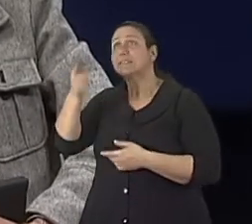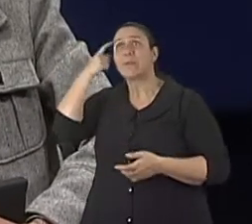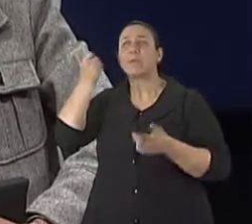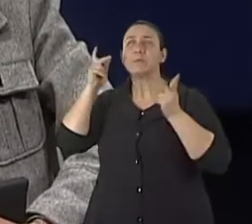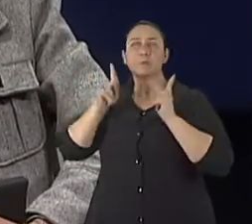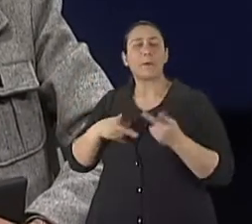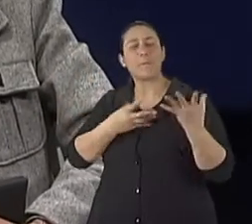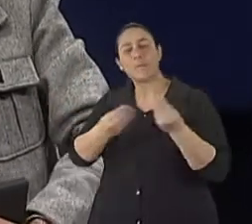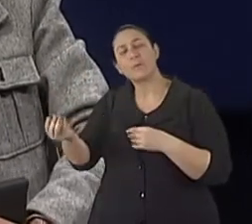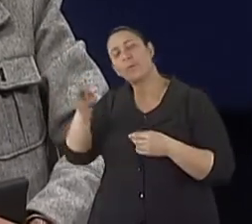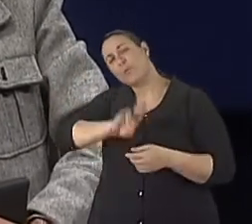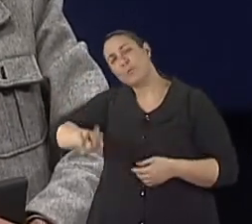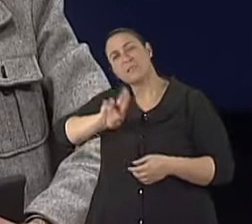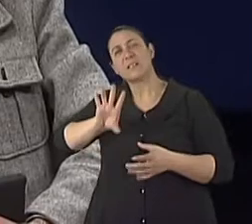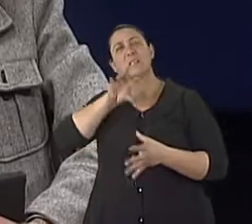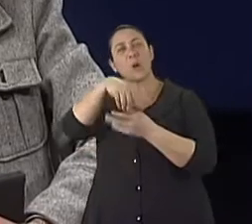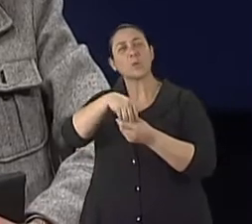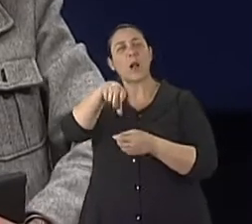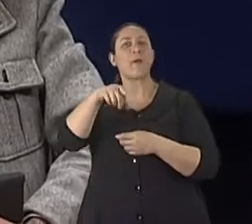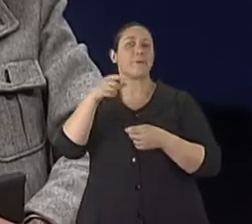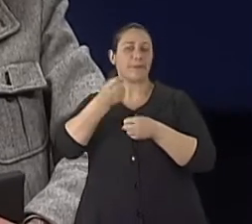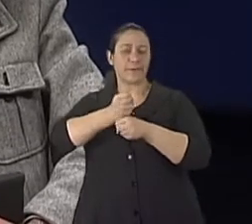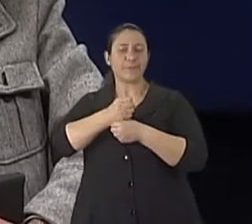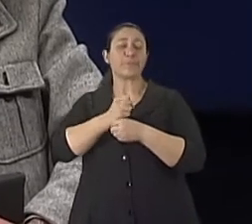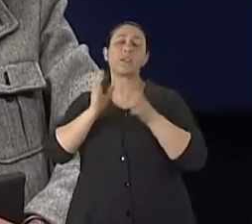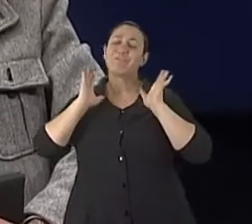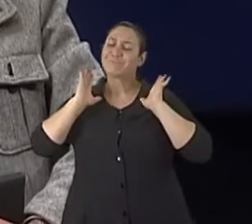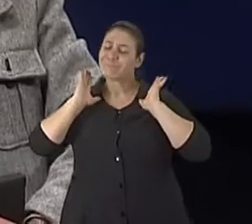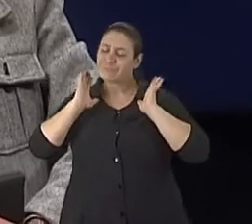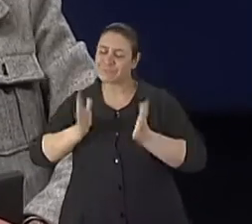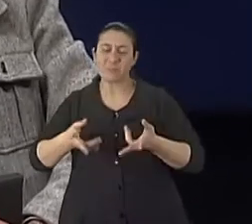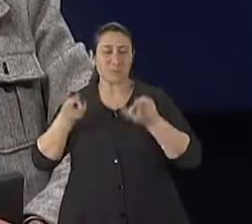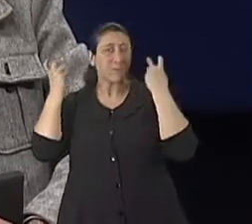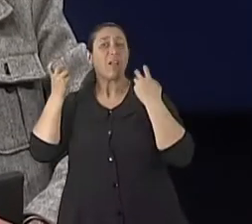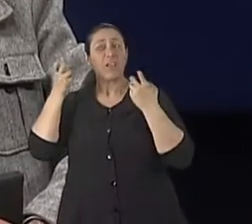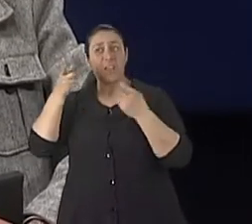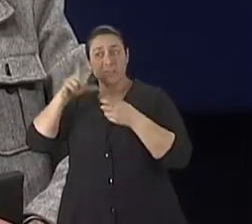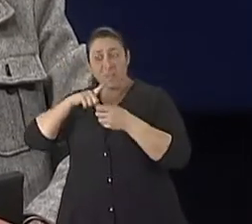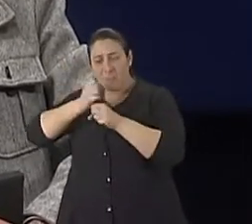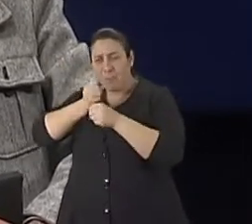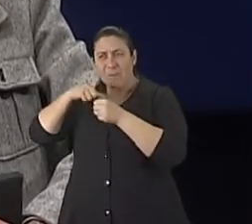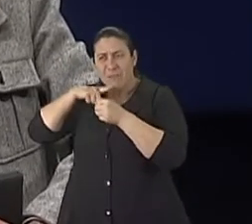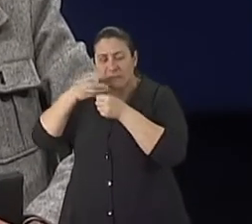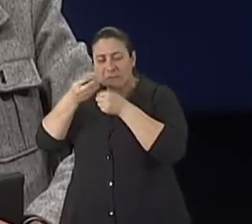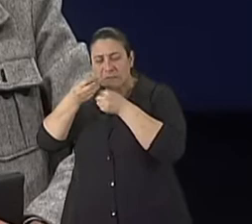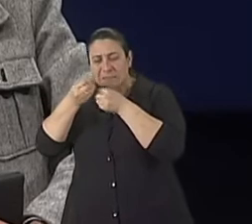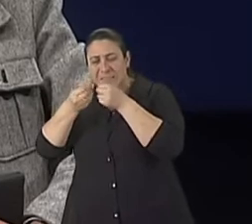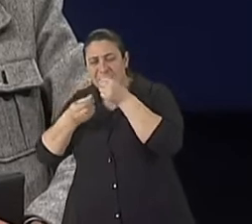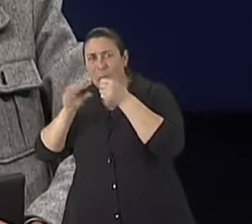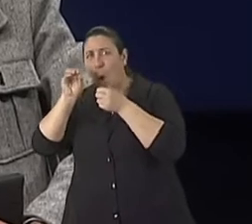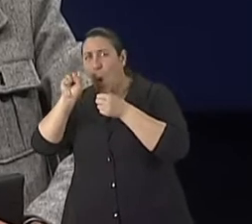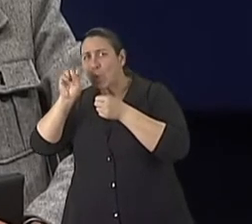num estágio avançado chegar nas próximas quando o problema vem ele aparece tem remédio tempo tem solução e solução tenha tem vários